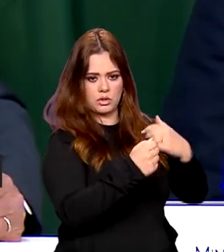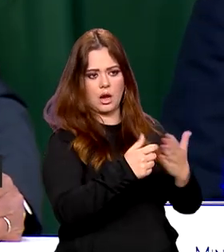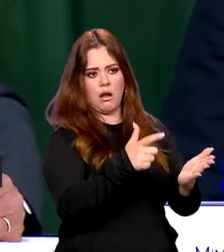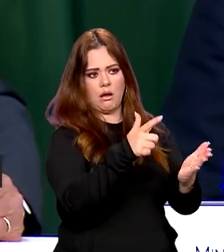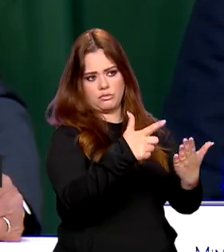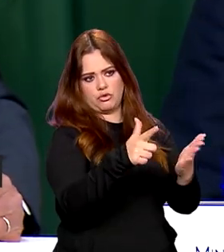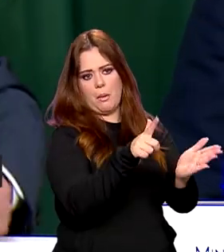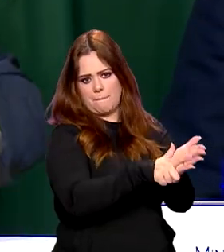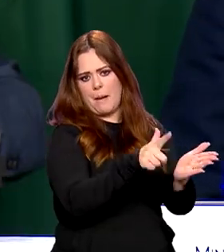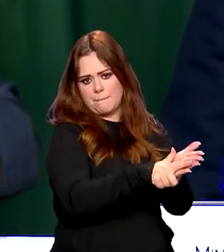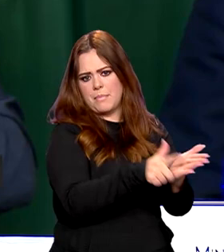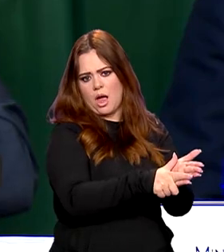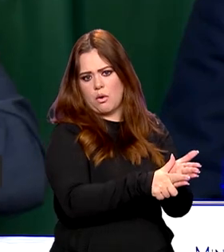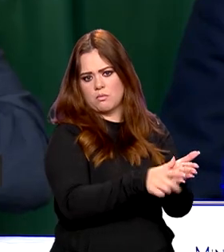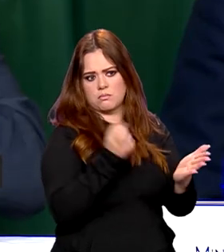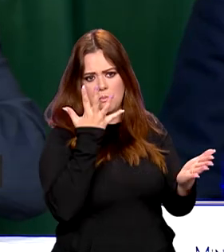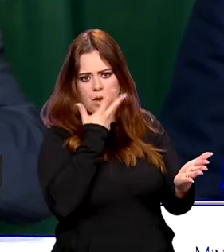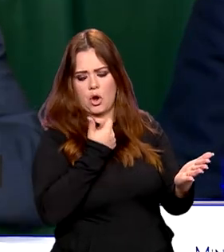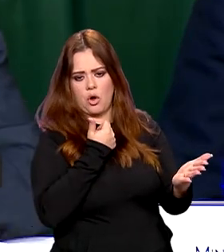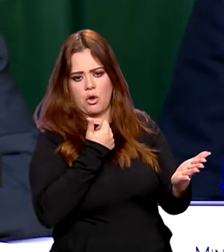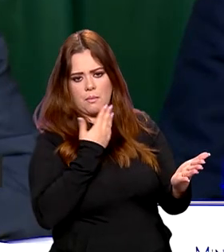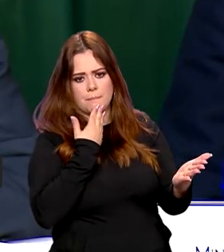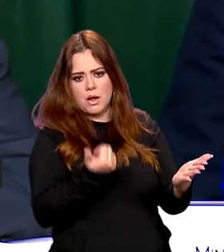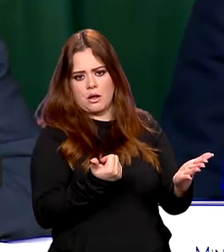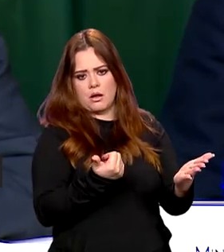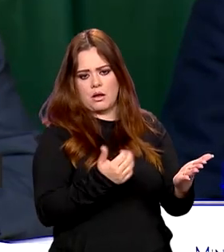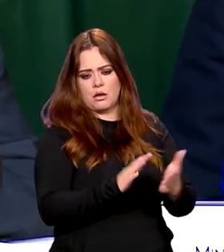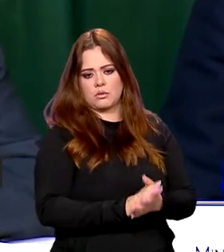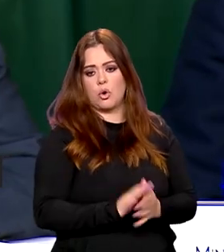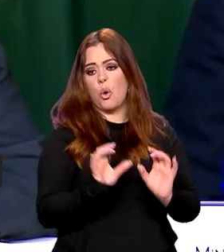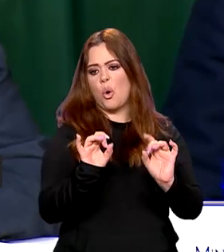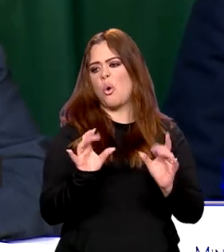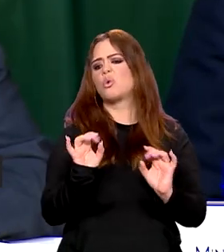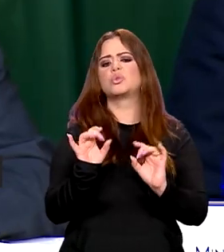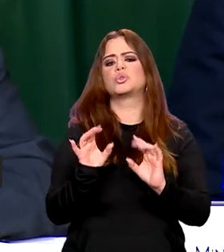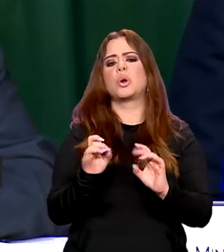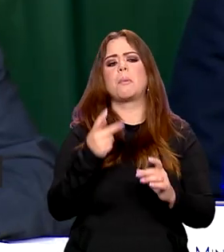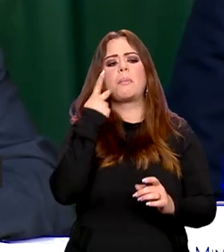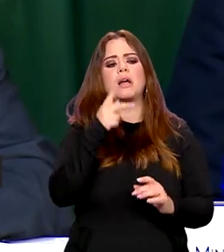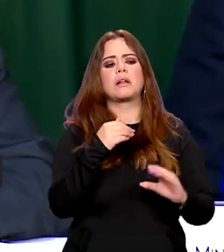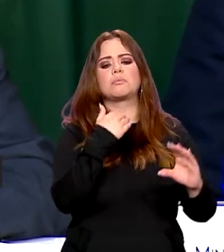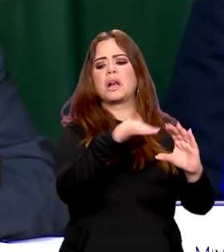papel, sabe, de qualidade, ou queremos só produzir papel e celulose para exportação?